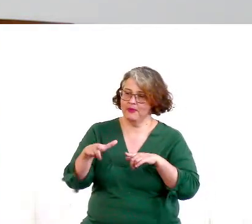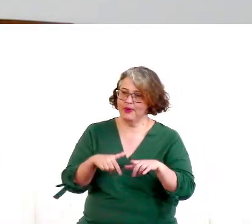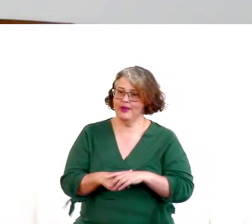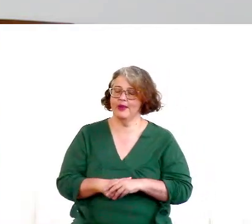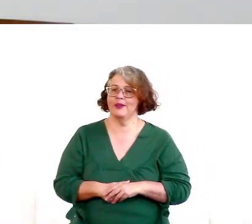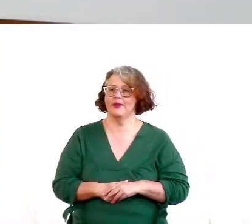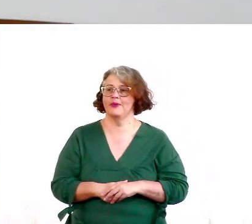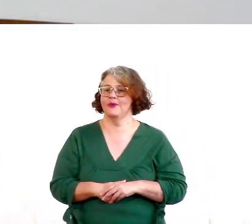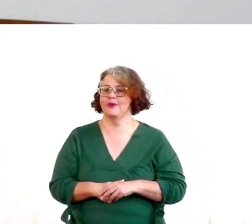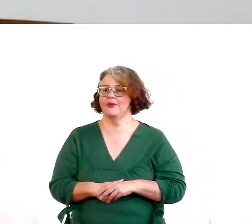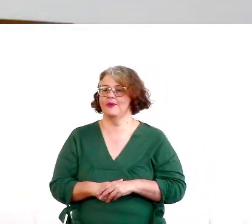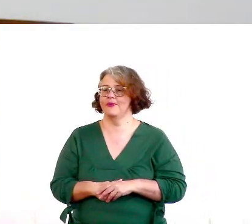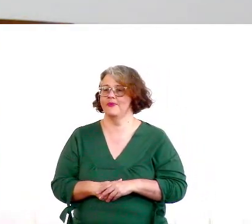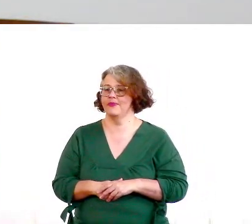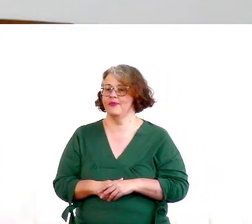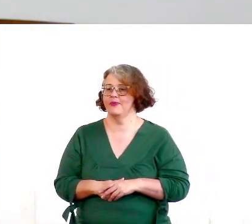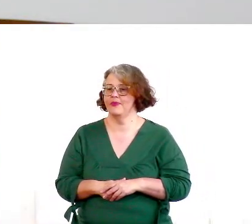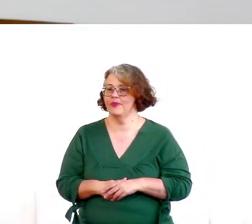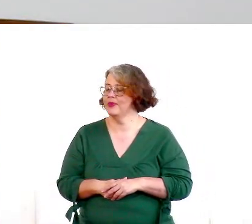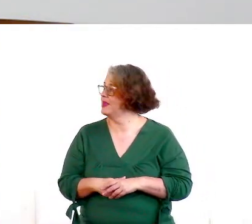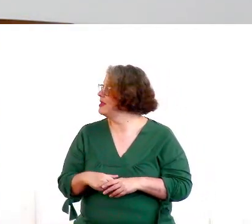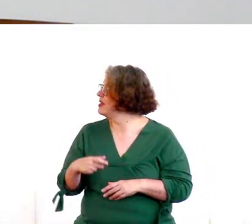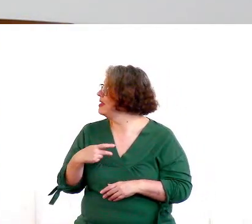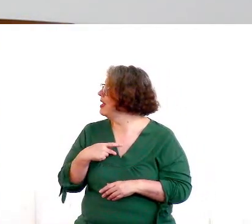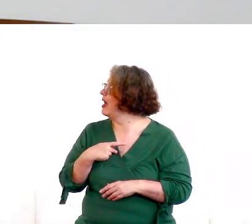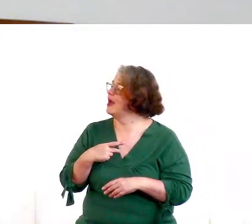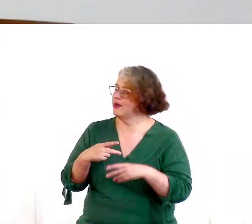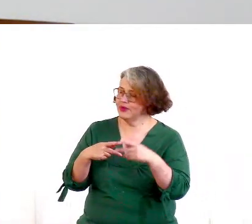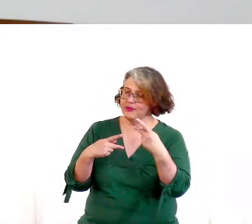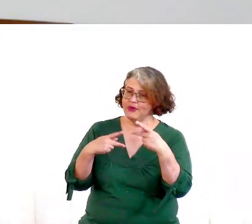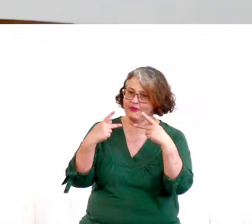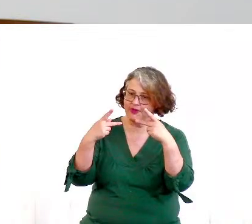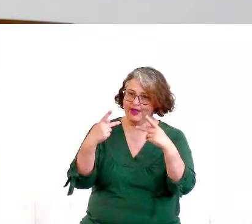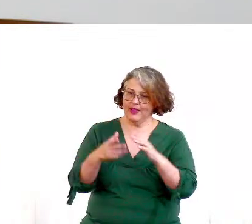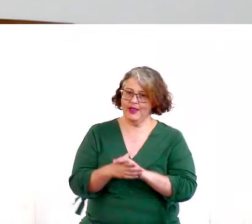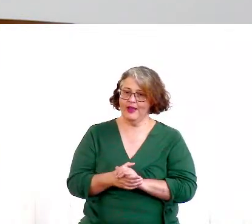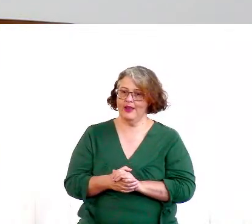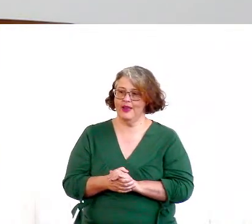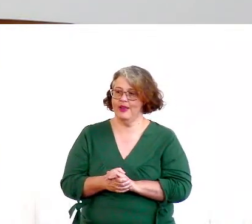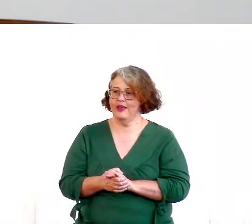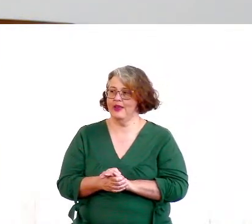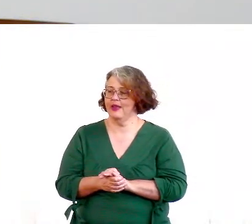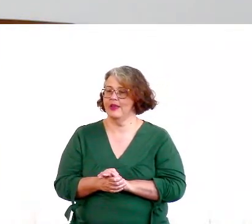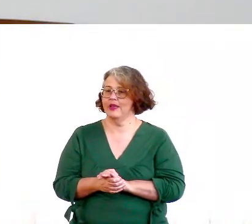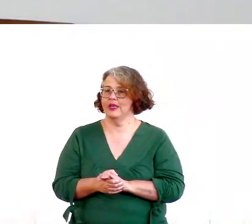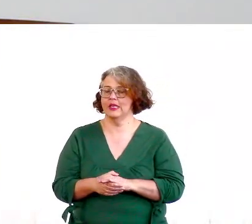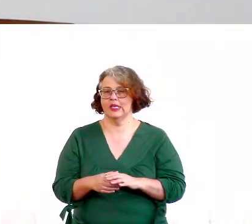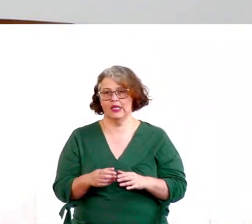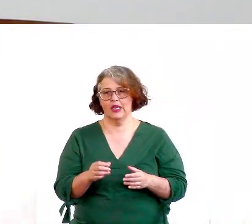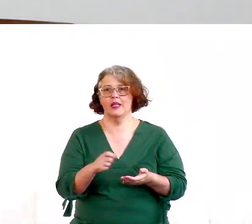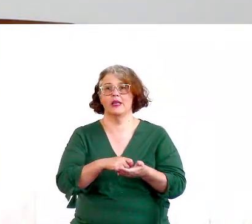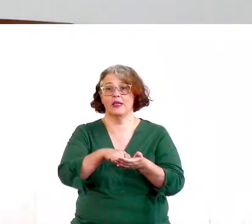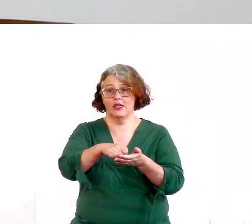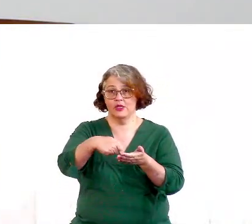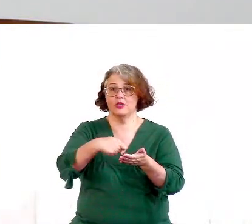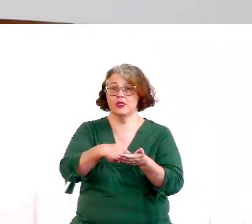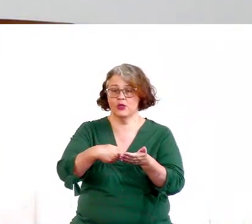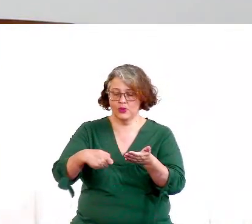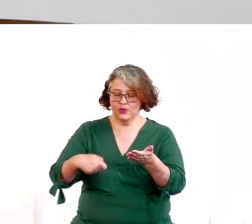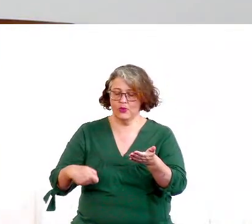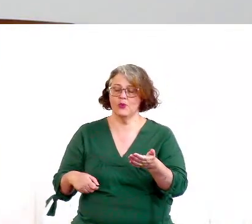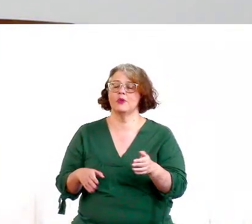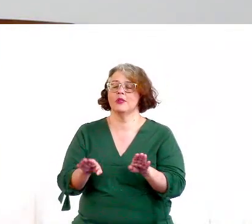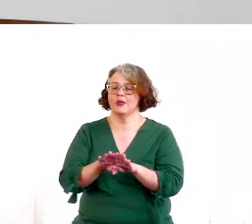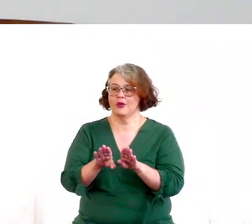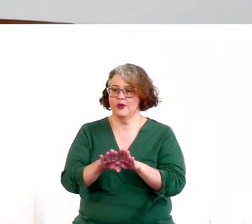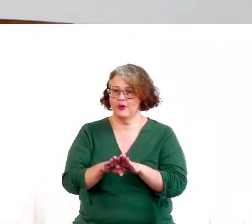do pastor Leandro, ele é escritor também e autor de vários livros, Razão da Esperança, Assim